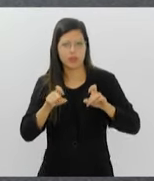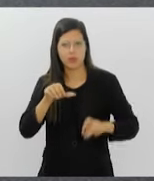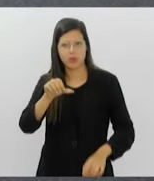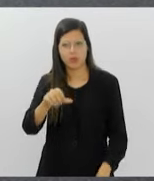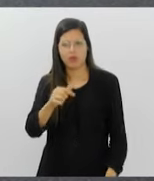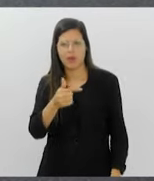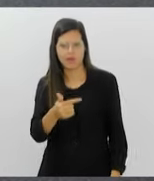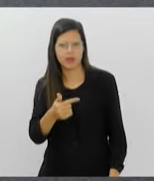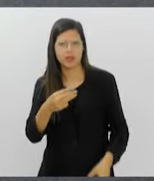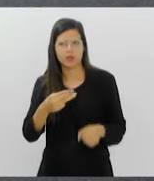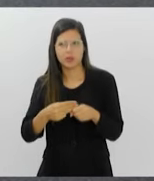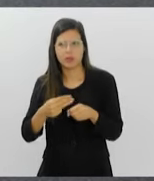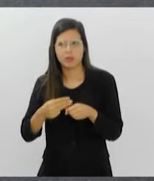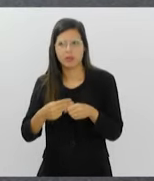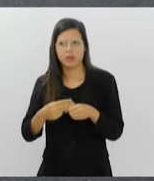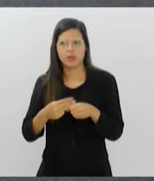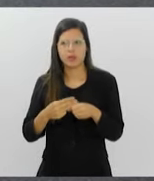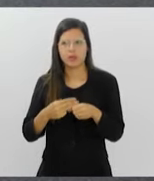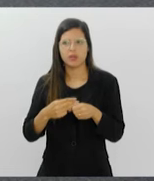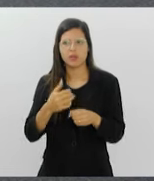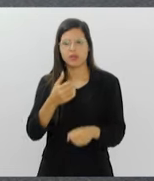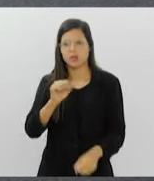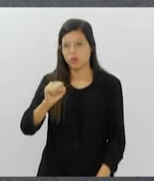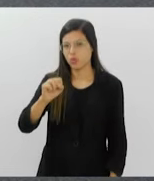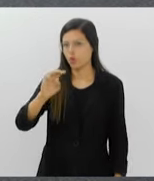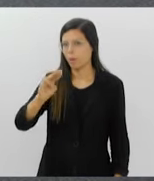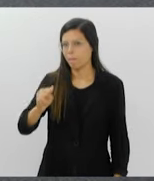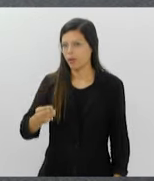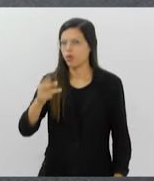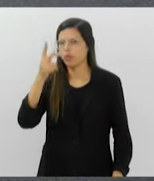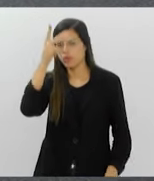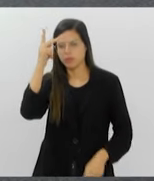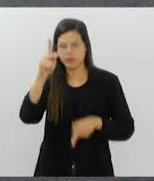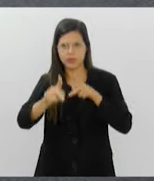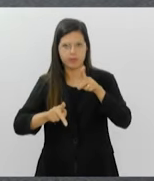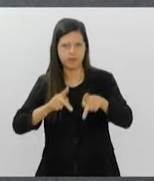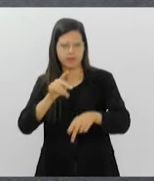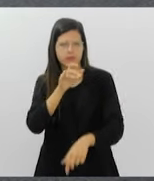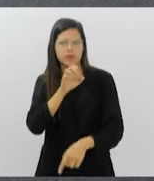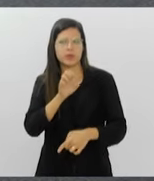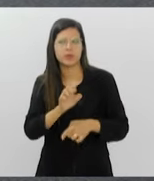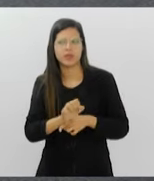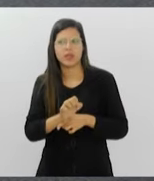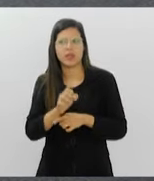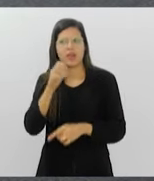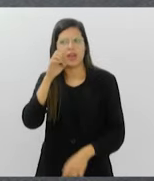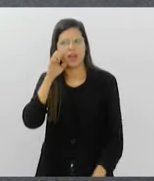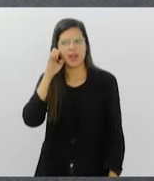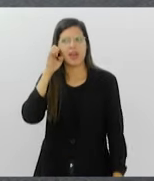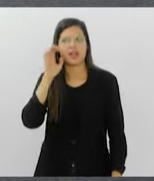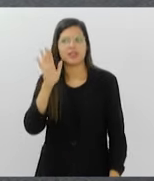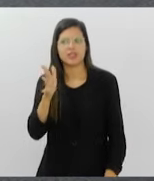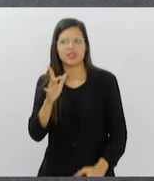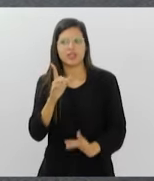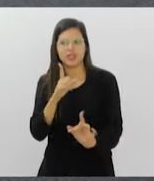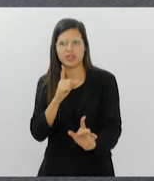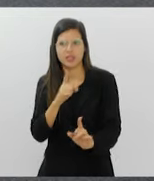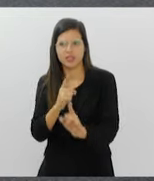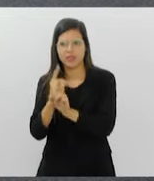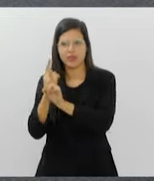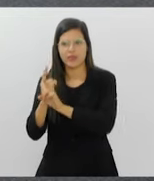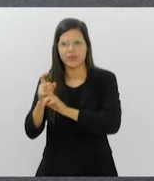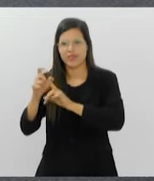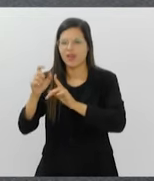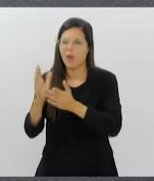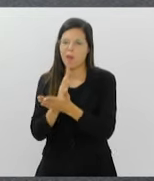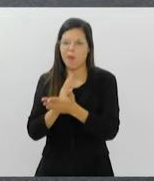também para os 18 milhões de habitantes que temos no Estado. Então, Élica, já nos encontramos algumas vezes nesses